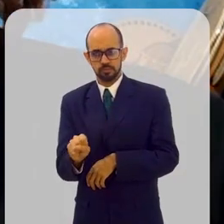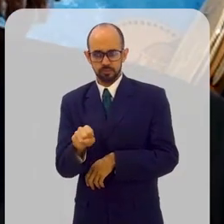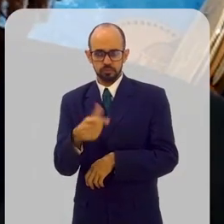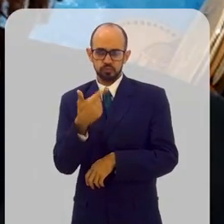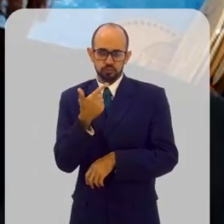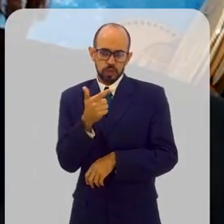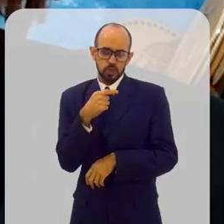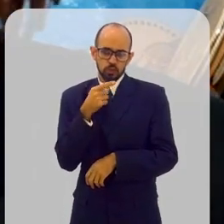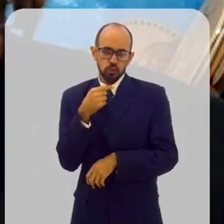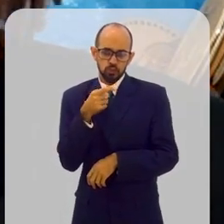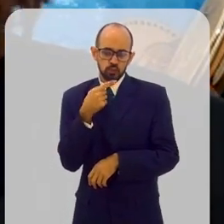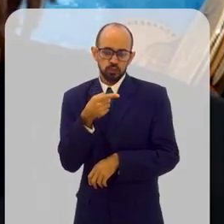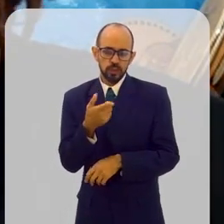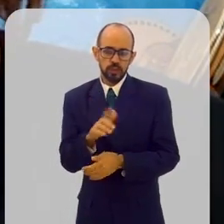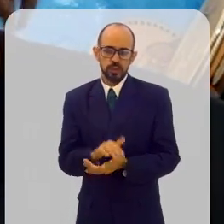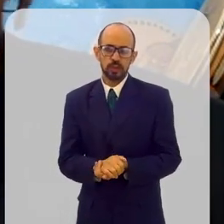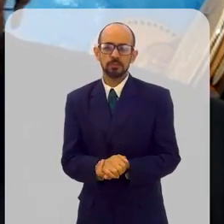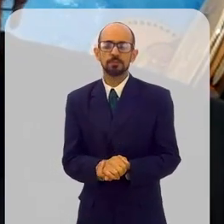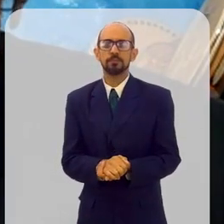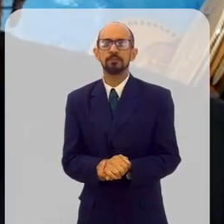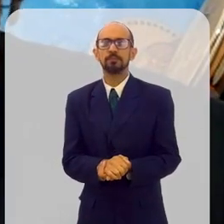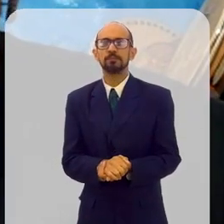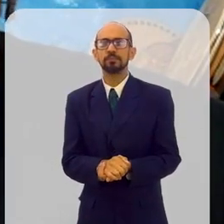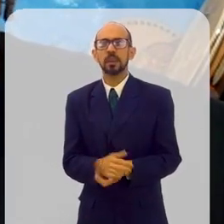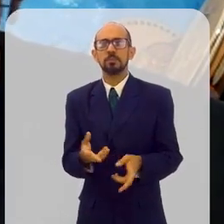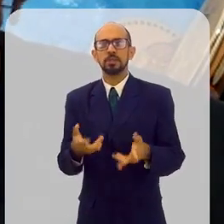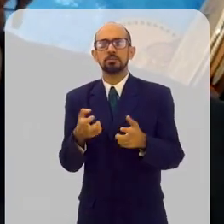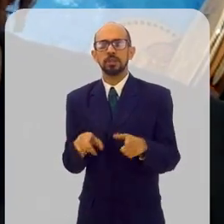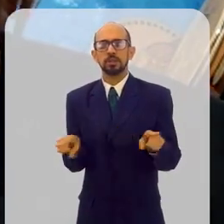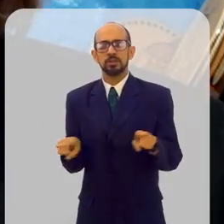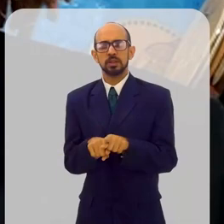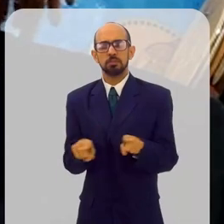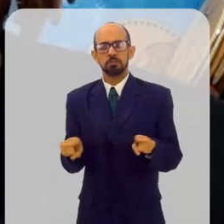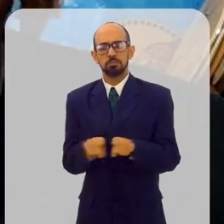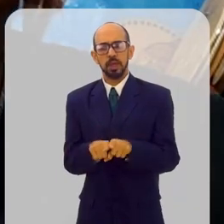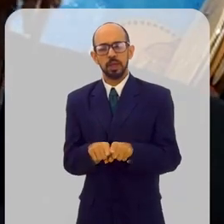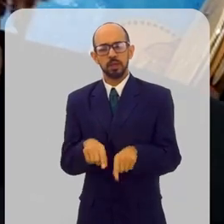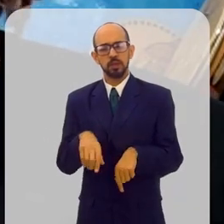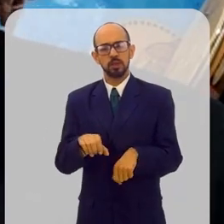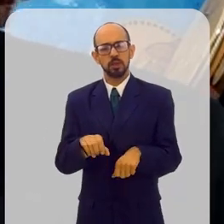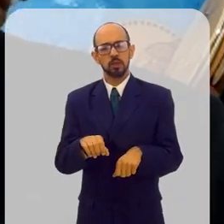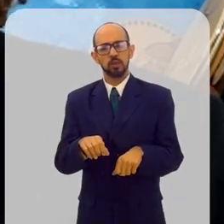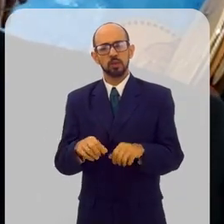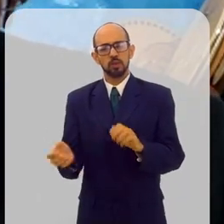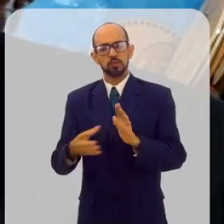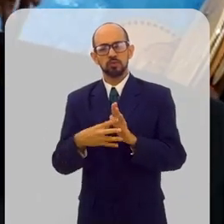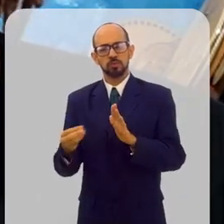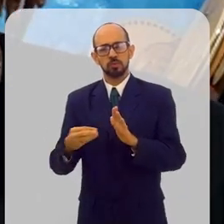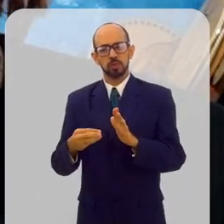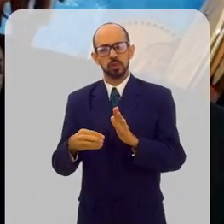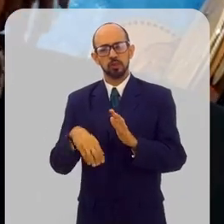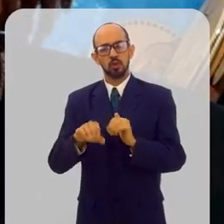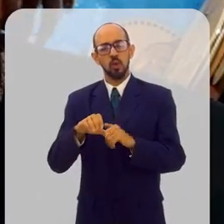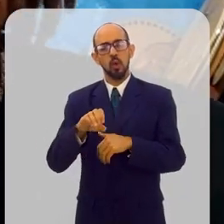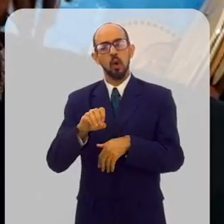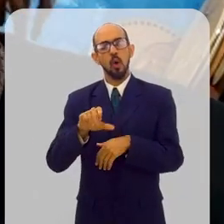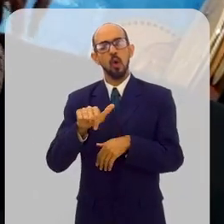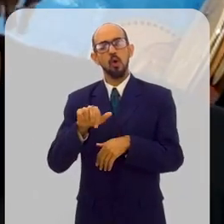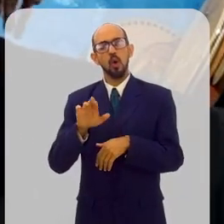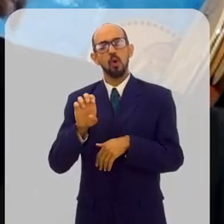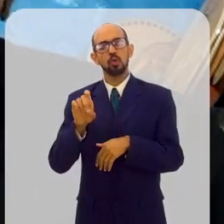Abdias. É sem dúvida indispensável, assim, né? Ver também os comuns, né, o bando de